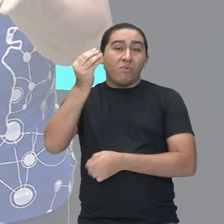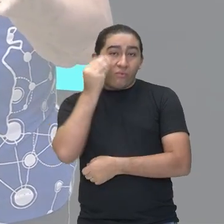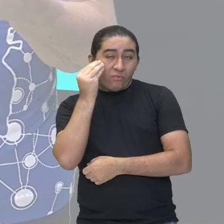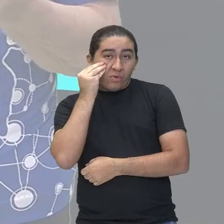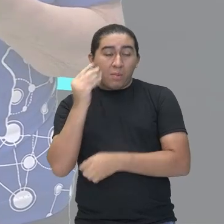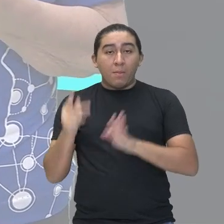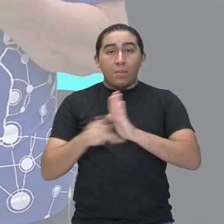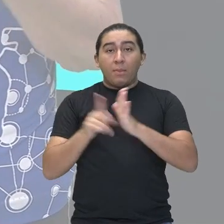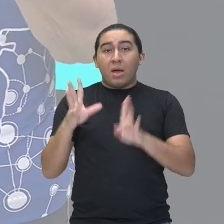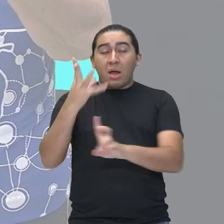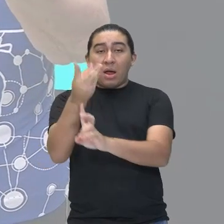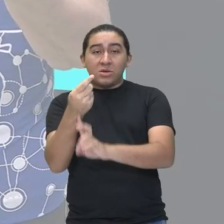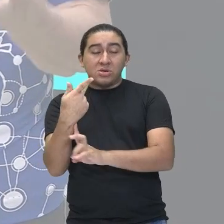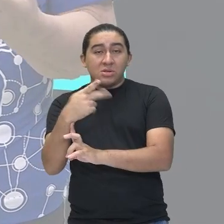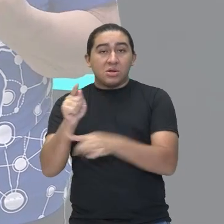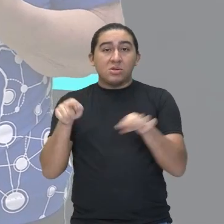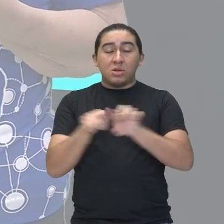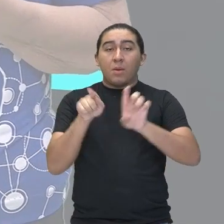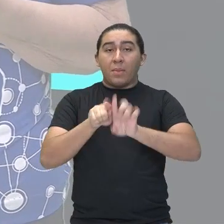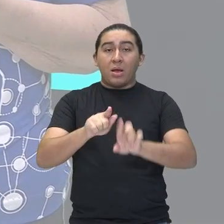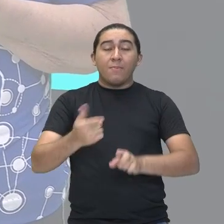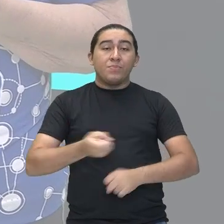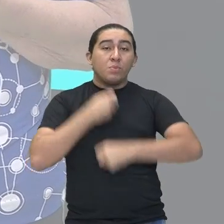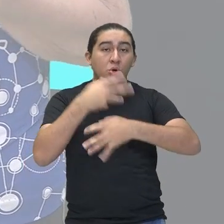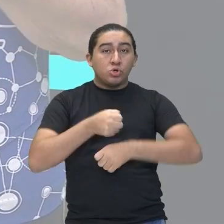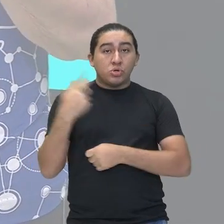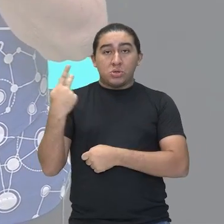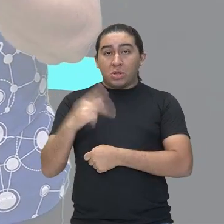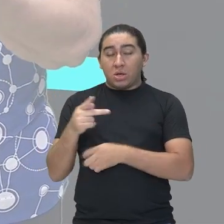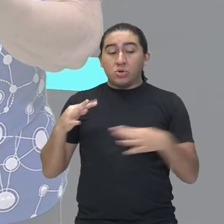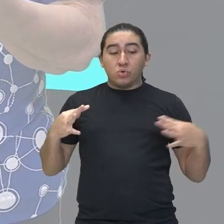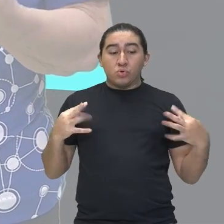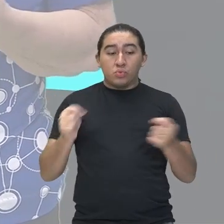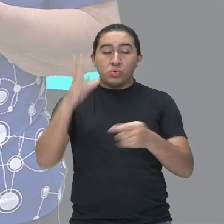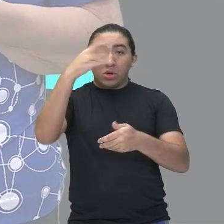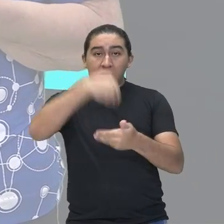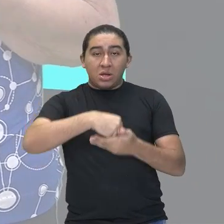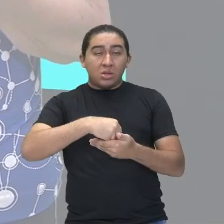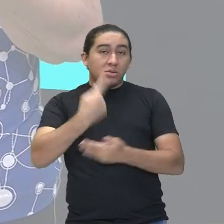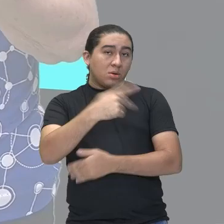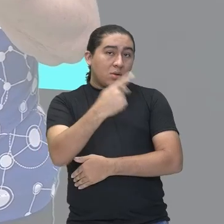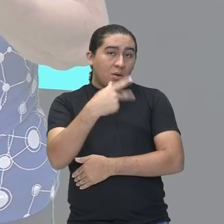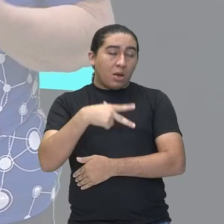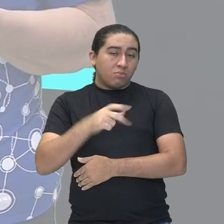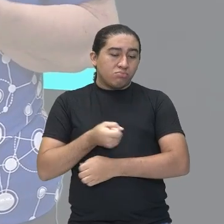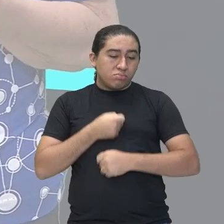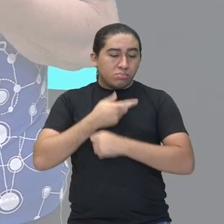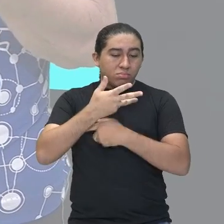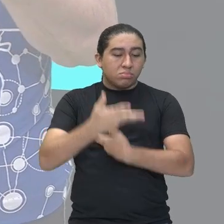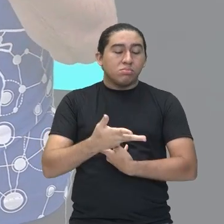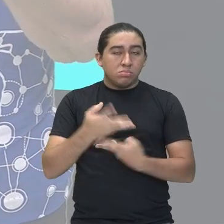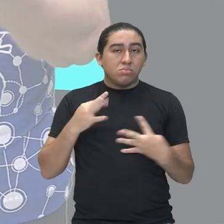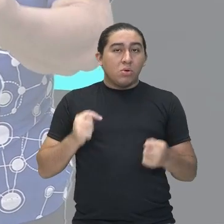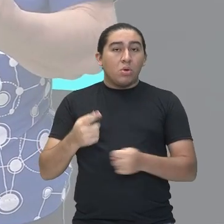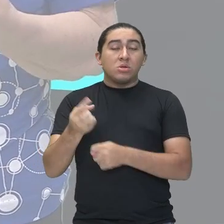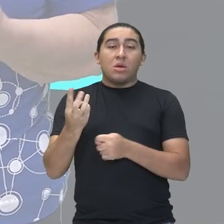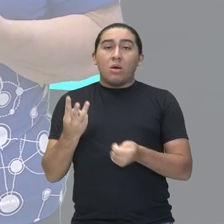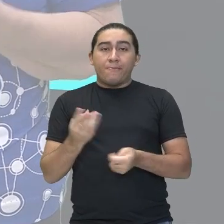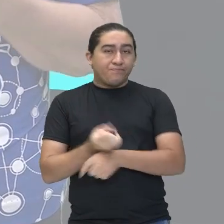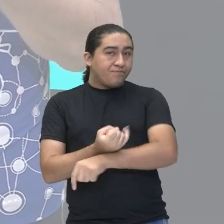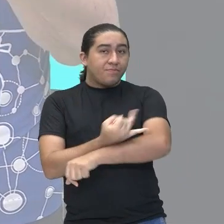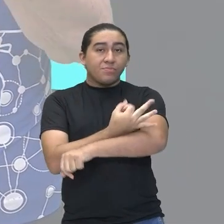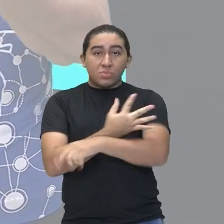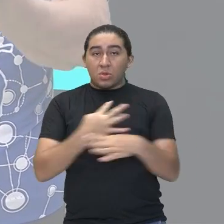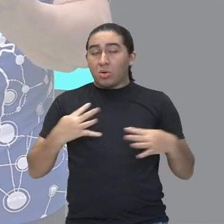trazer para a arte dele, para a obra dele, aquilo que está dentro dele. Ele vai externar toda aquela angústia,